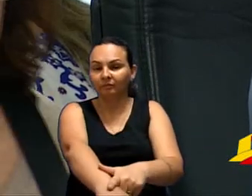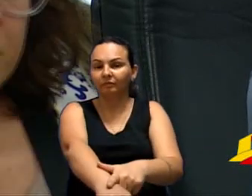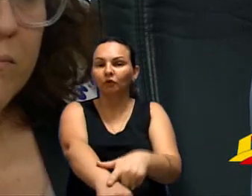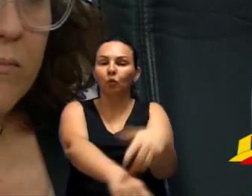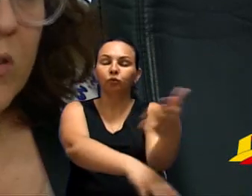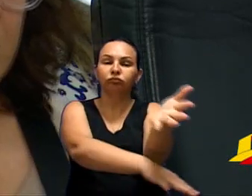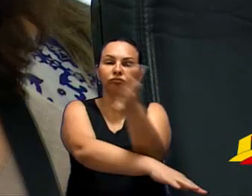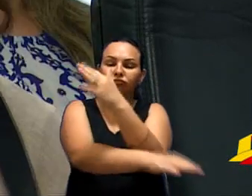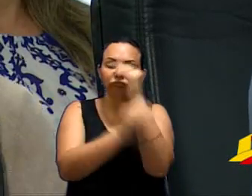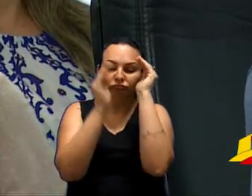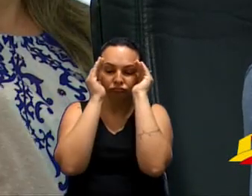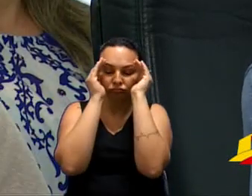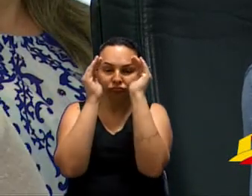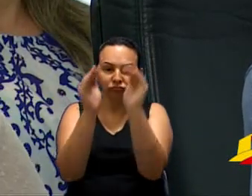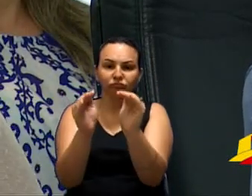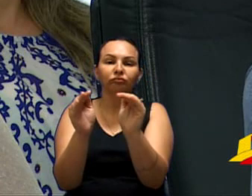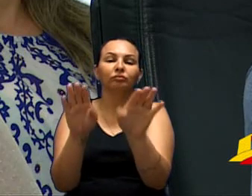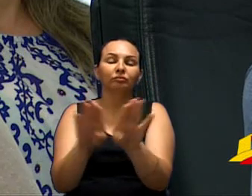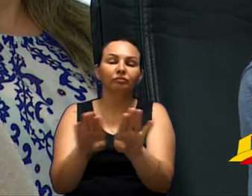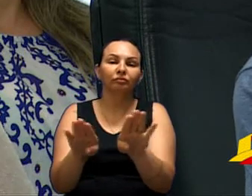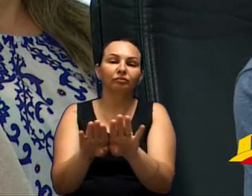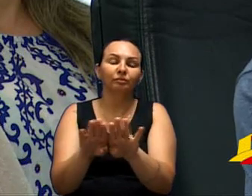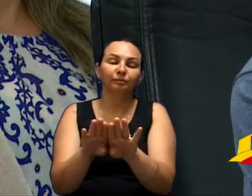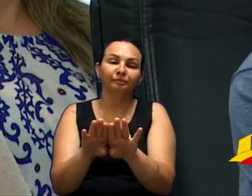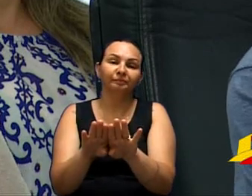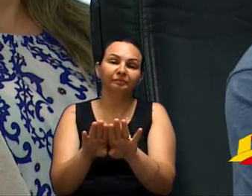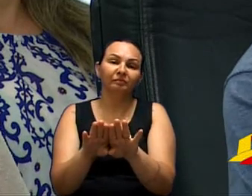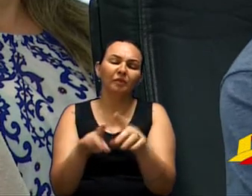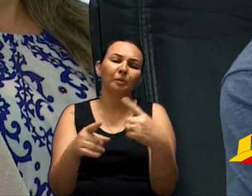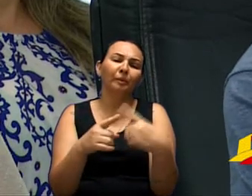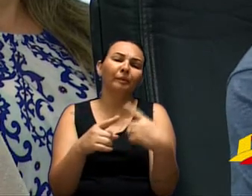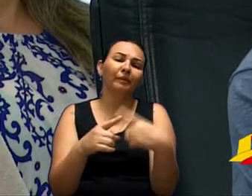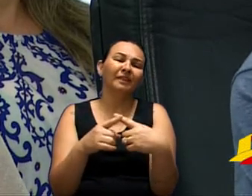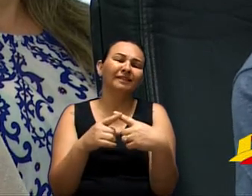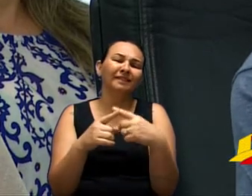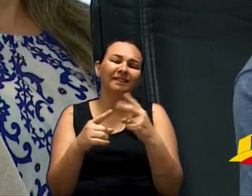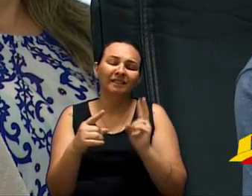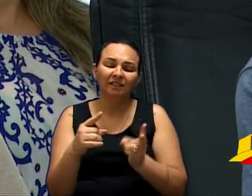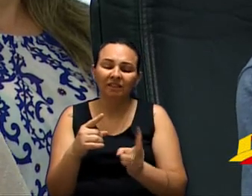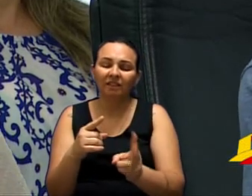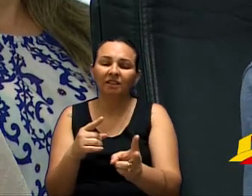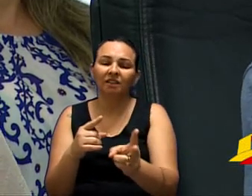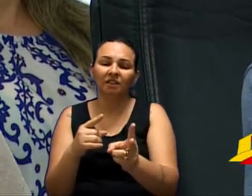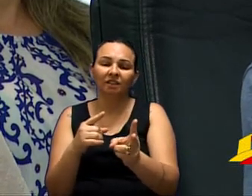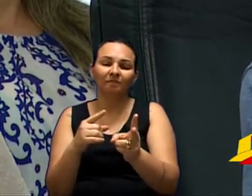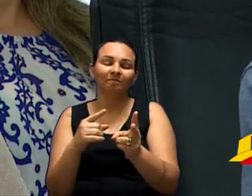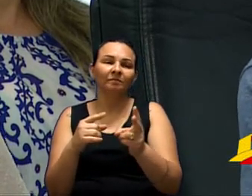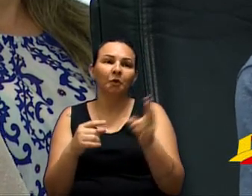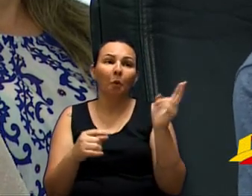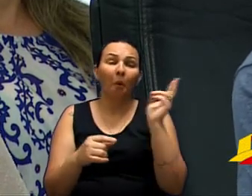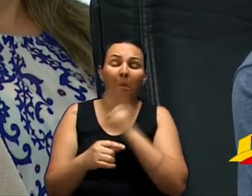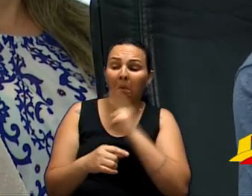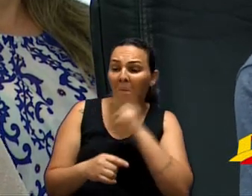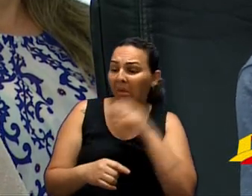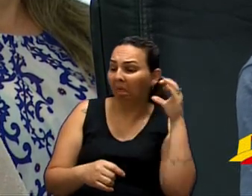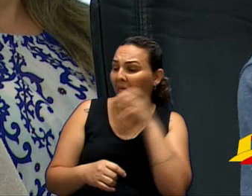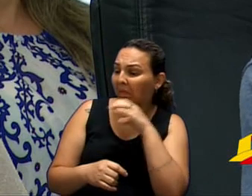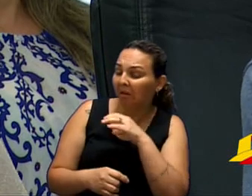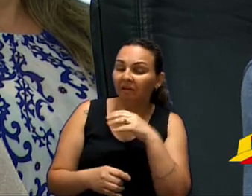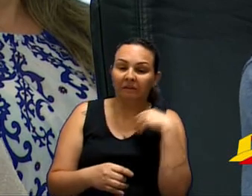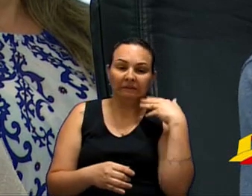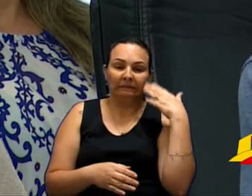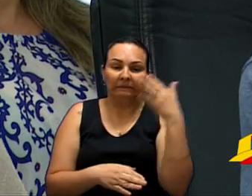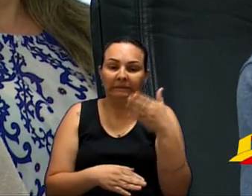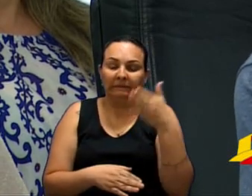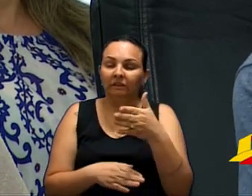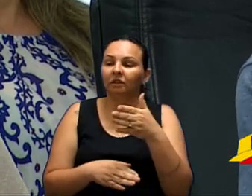educação por si só é porque a gente está sempre apagando fogo né a gente está sempre pagando emergência ea gente não